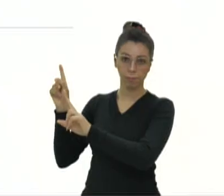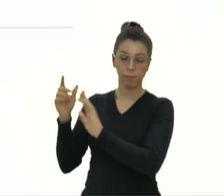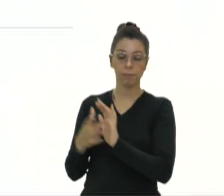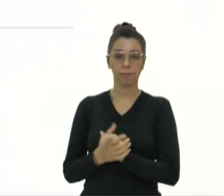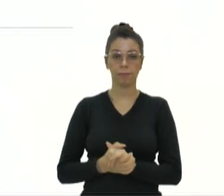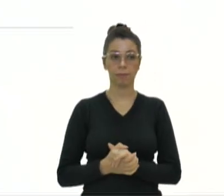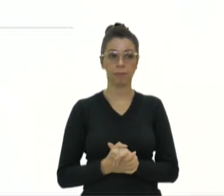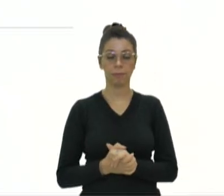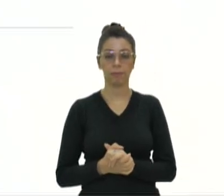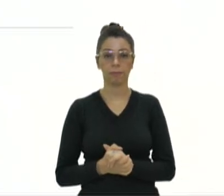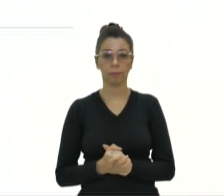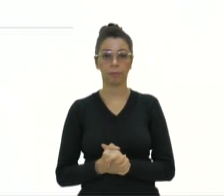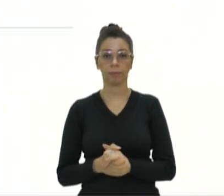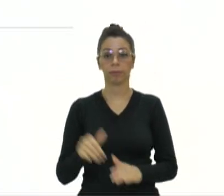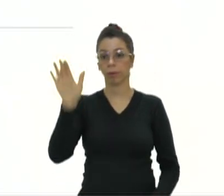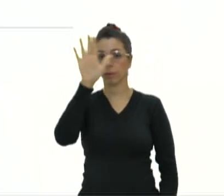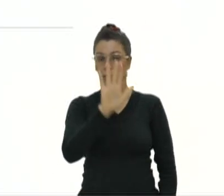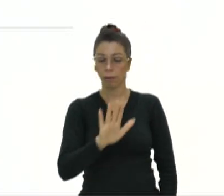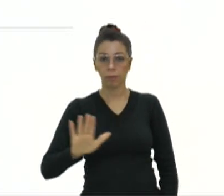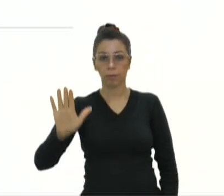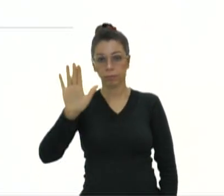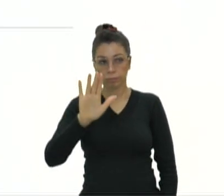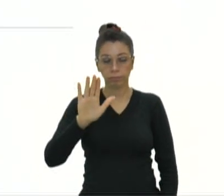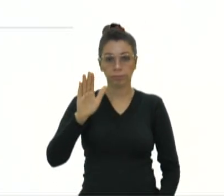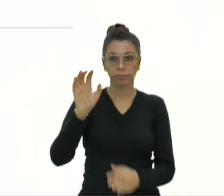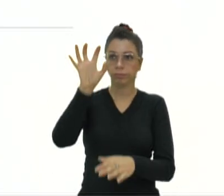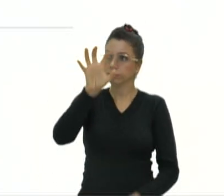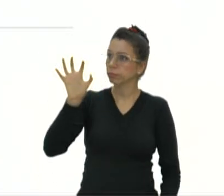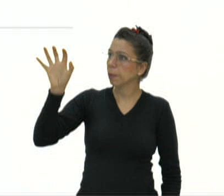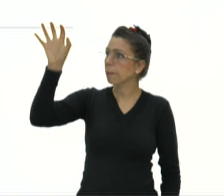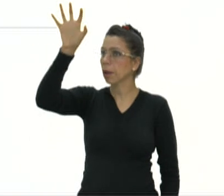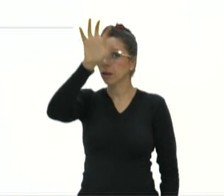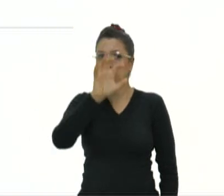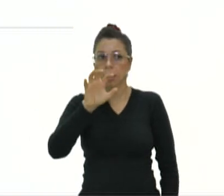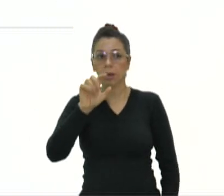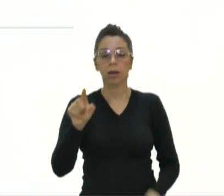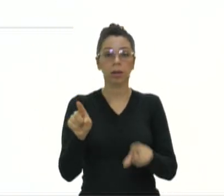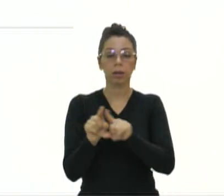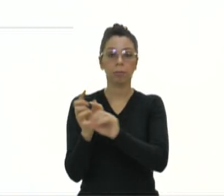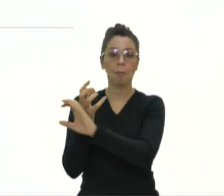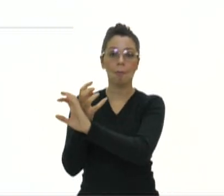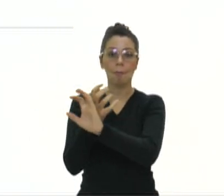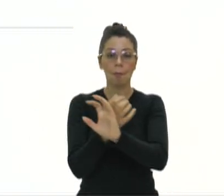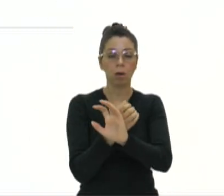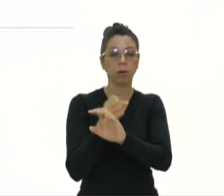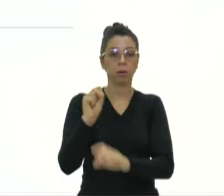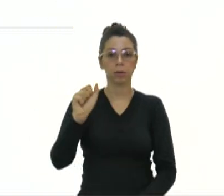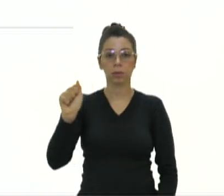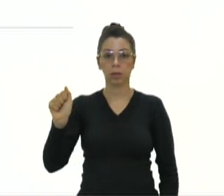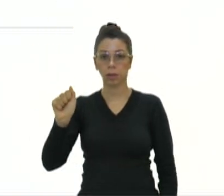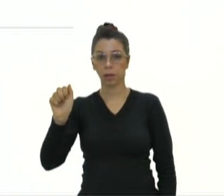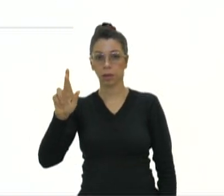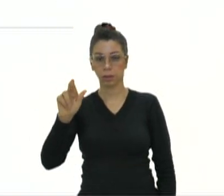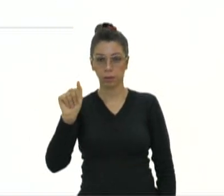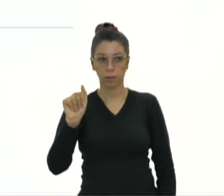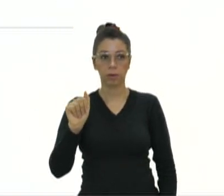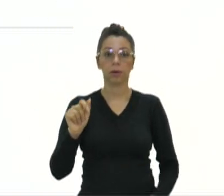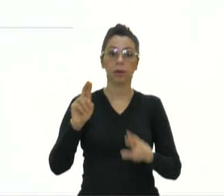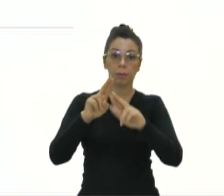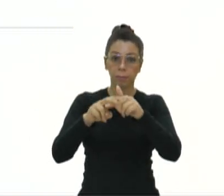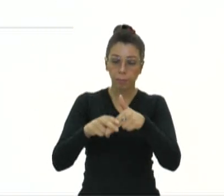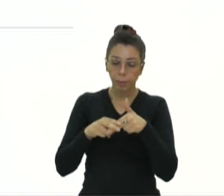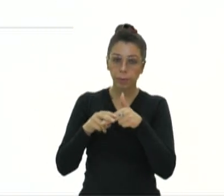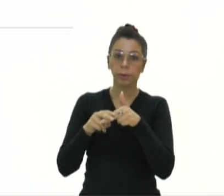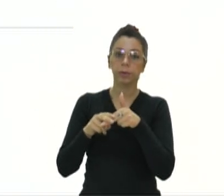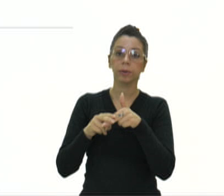que é o aspecto físico, delimitado, e um aspecto ligado ao deserto do Saara, por isso a África do Norte e